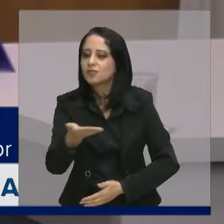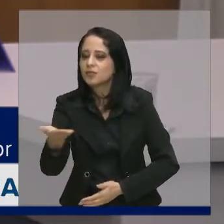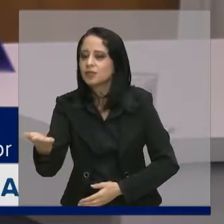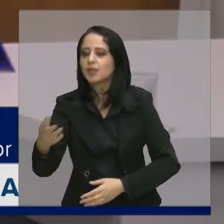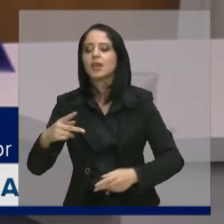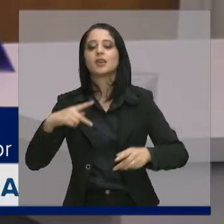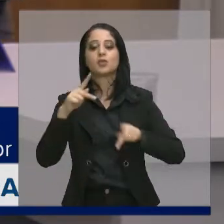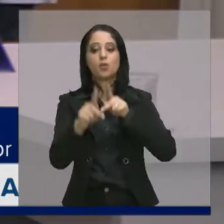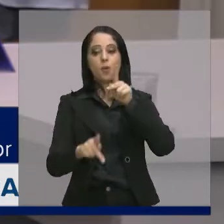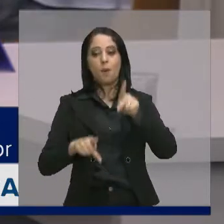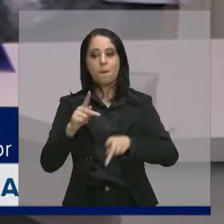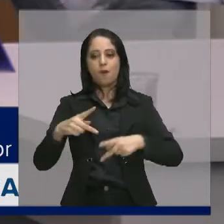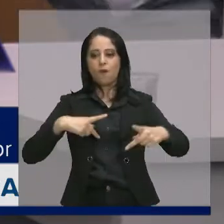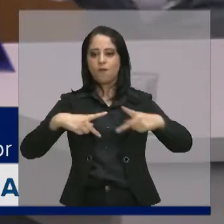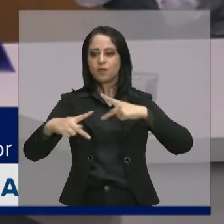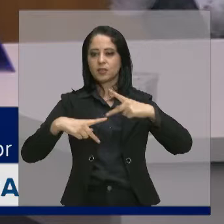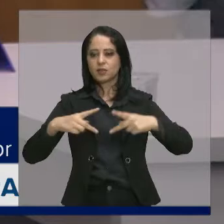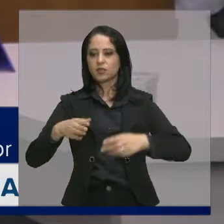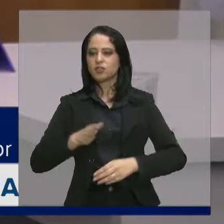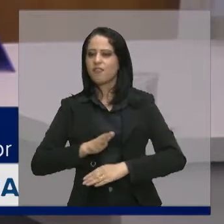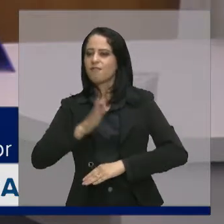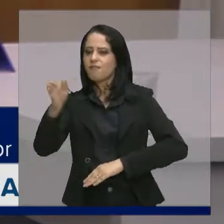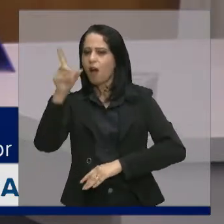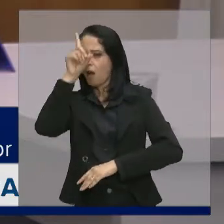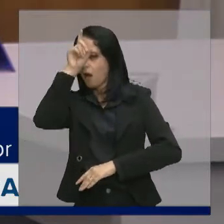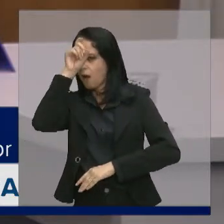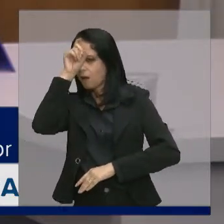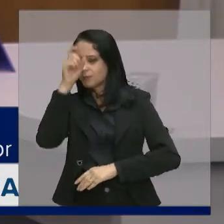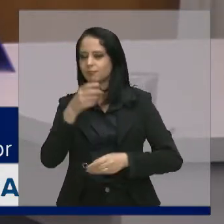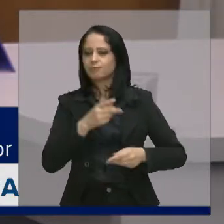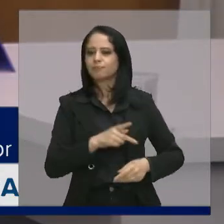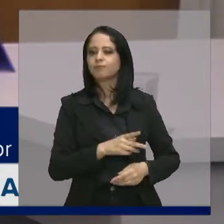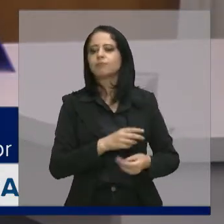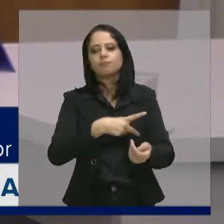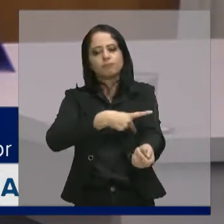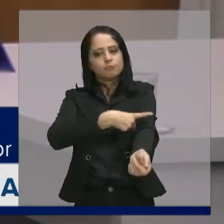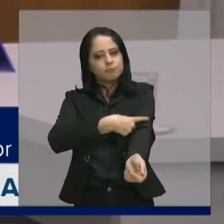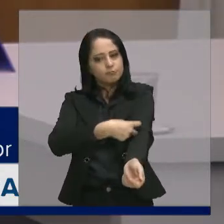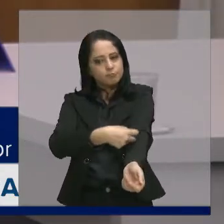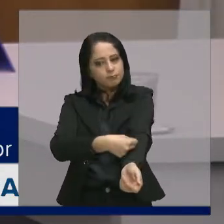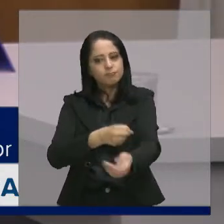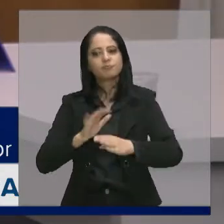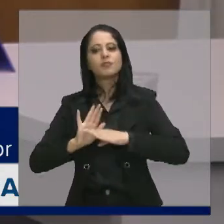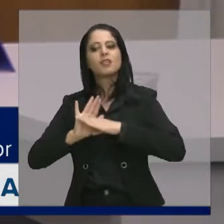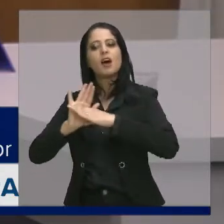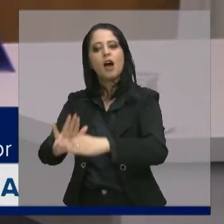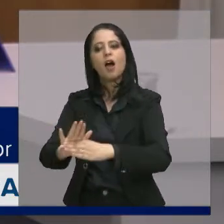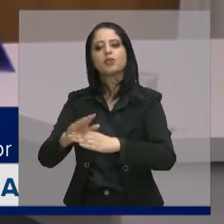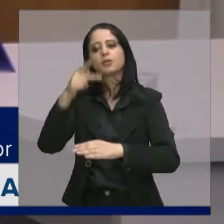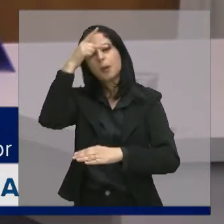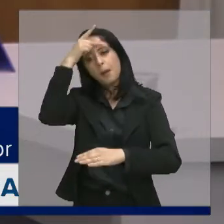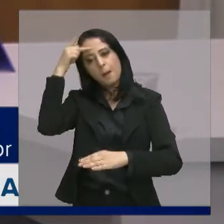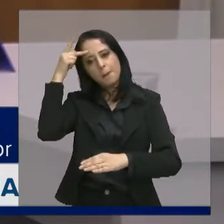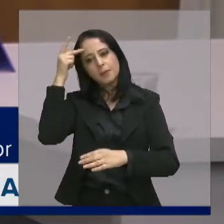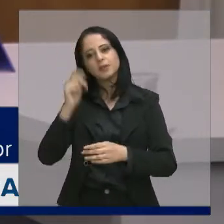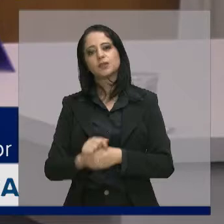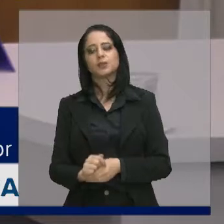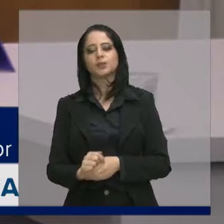população da nossa cidade que possam ir até o Hemocentro, fazer a sua doação de sangue, porque doar sangue